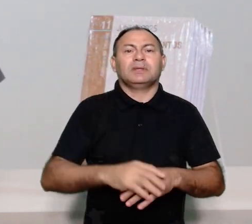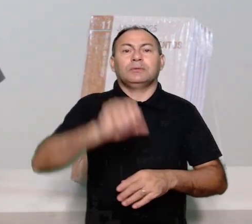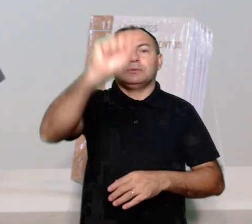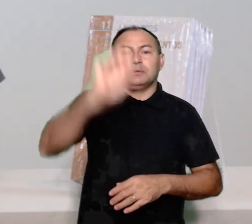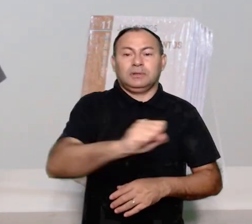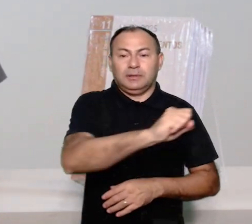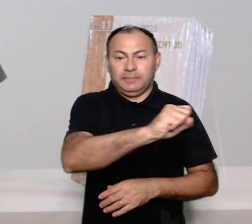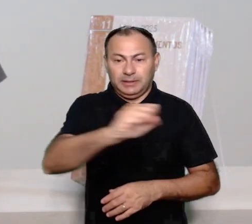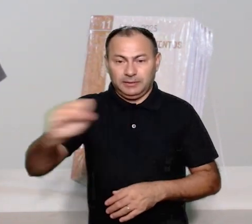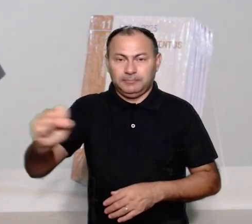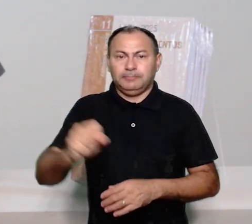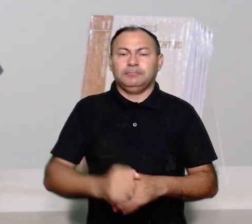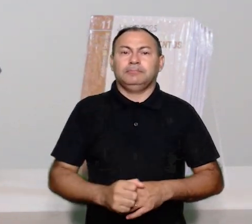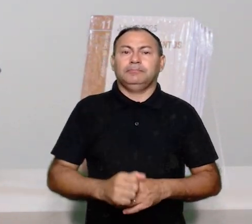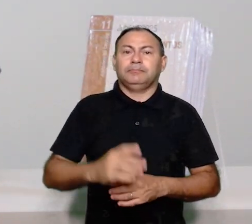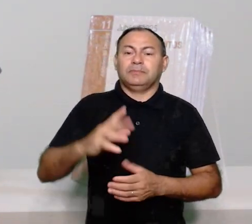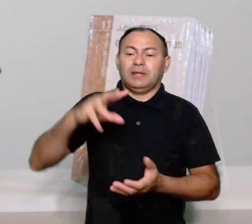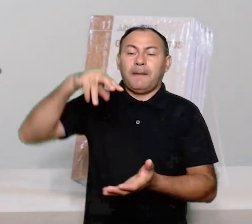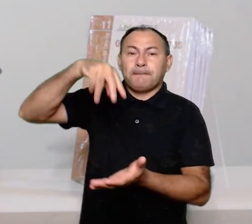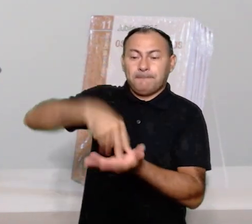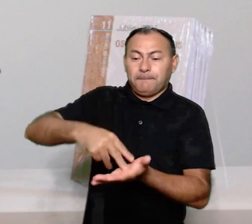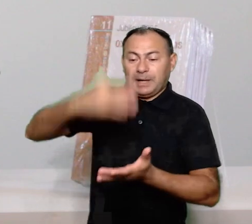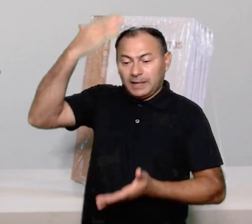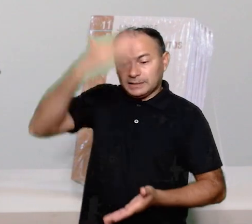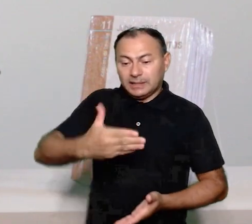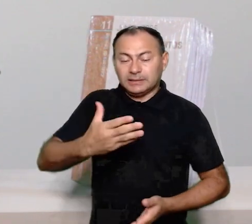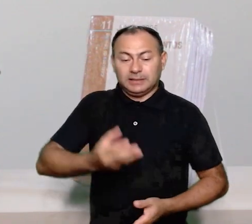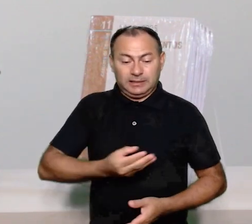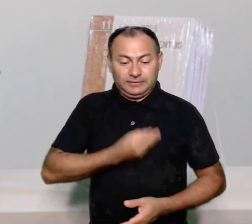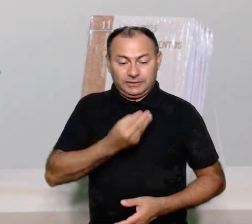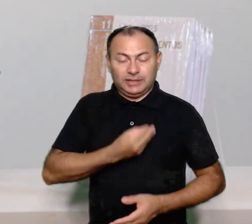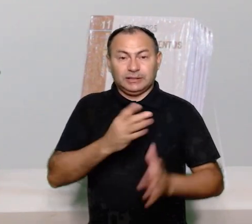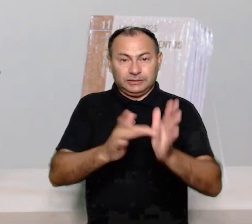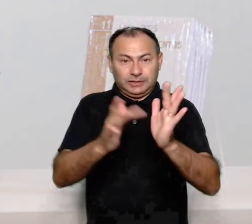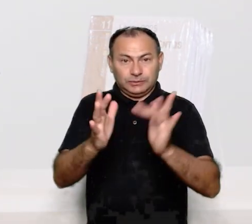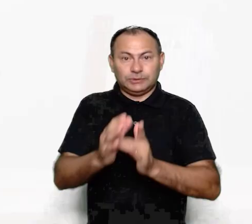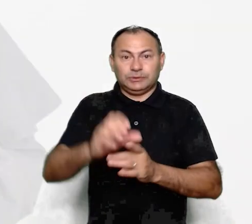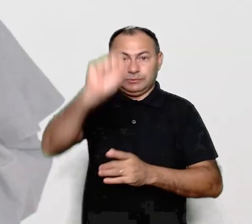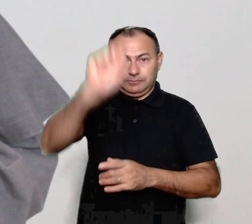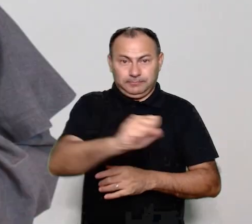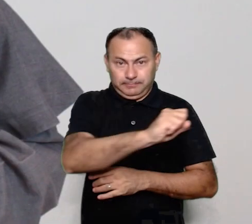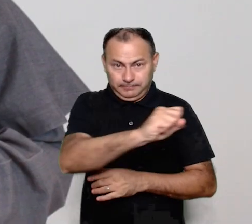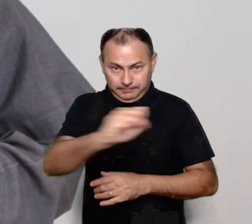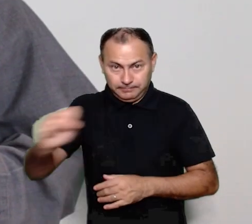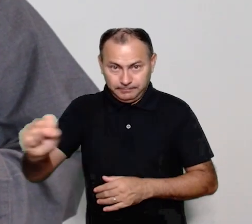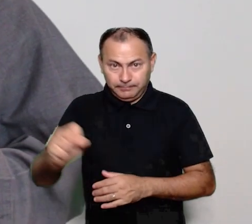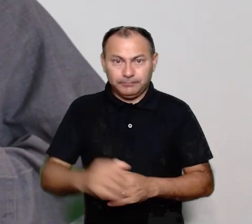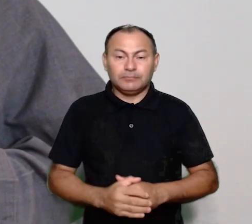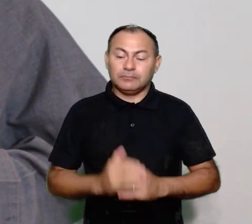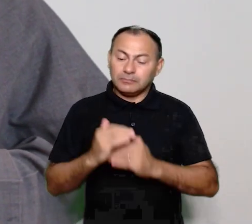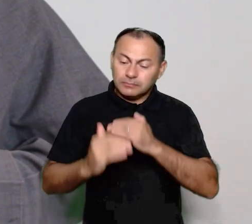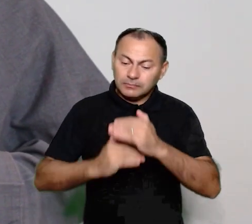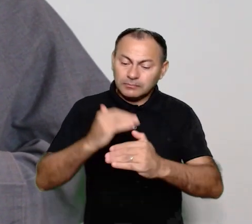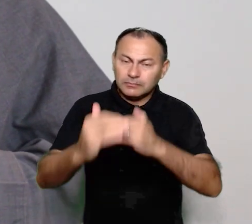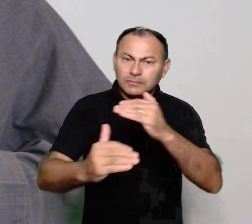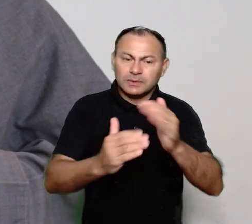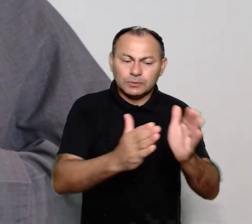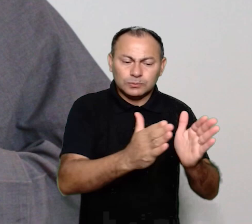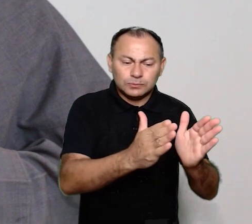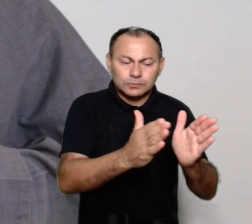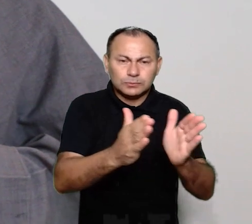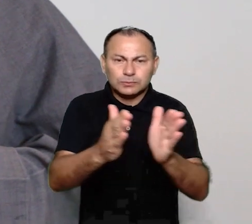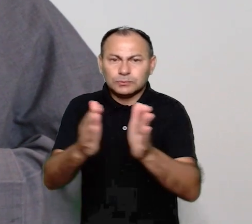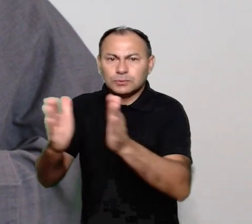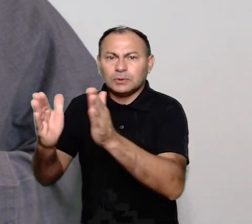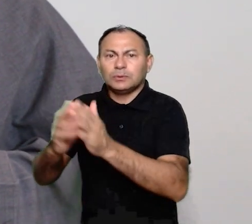questão sacramentária, da presença de Jesus Cristo nos sacramentos. Para desenvolver o